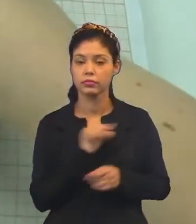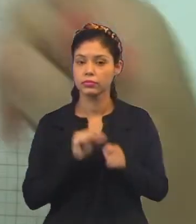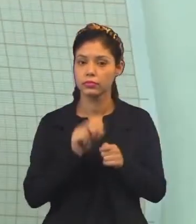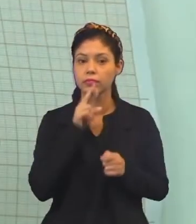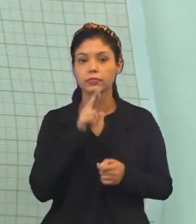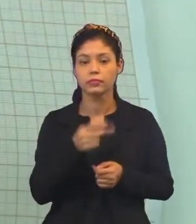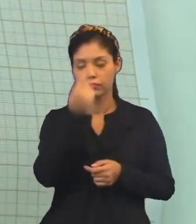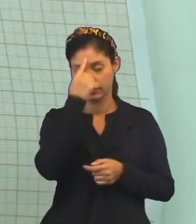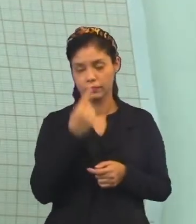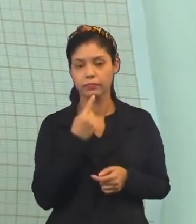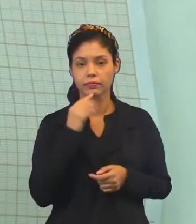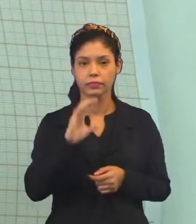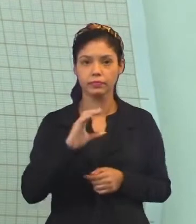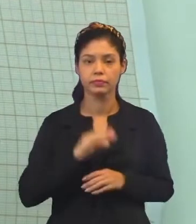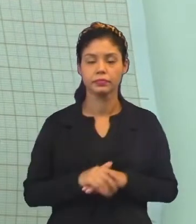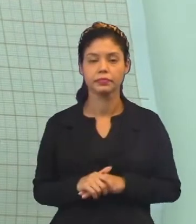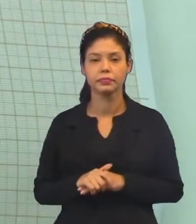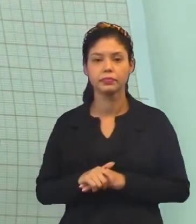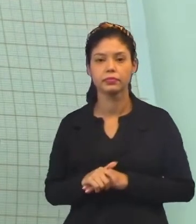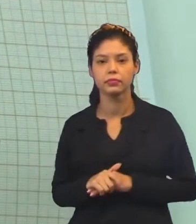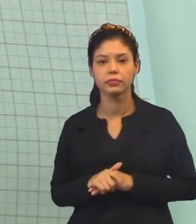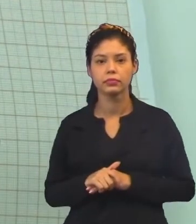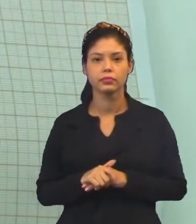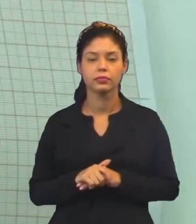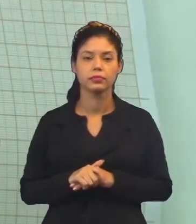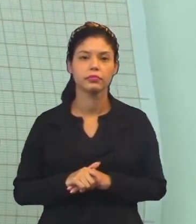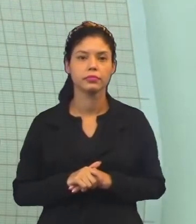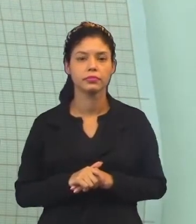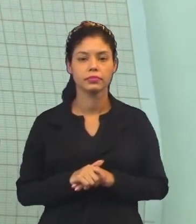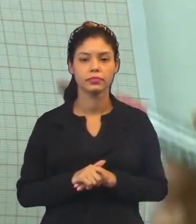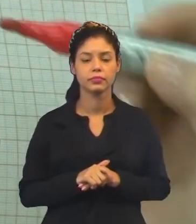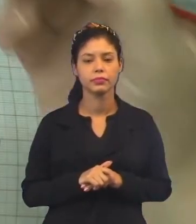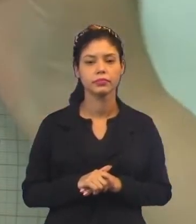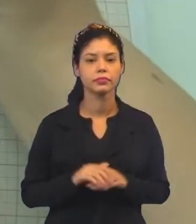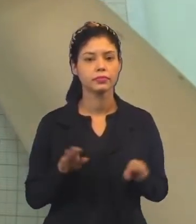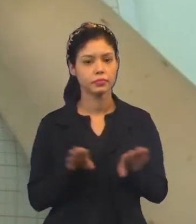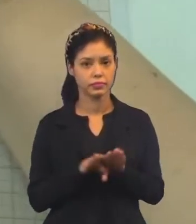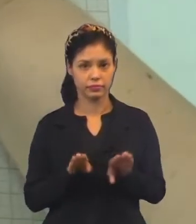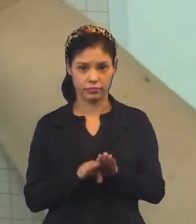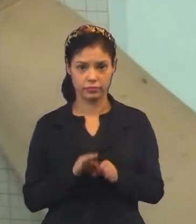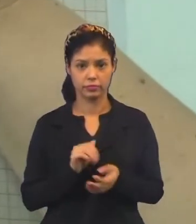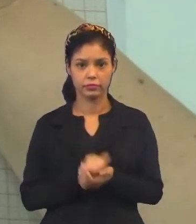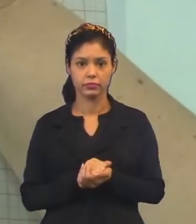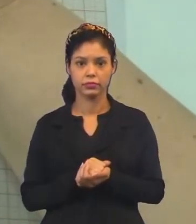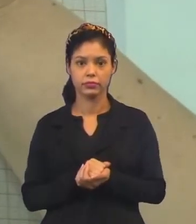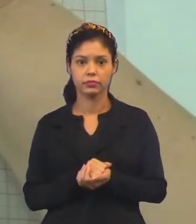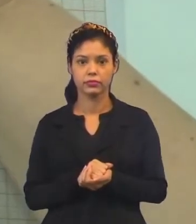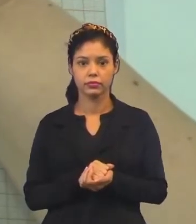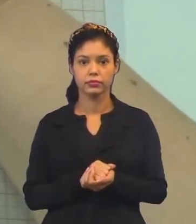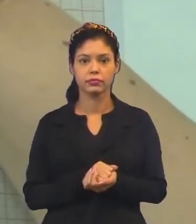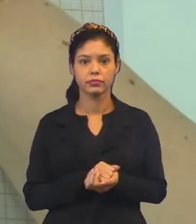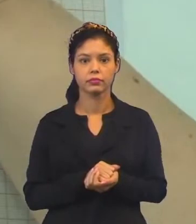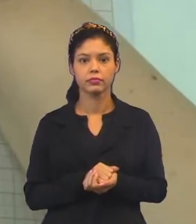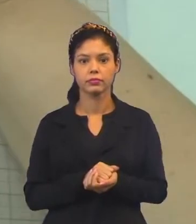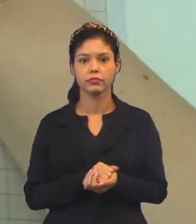o cálculo da figura C. Vamos lá na figura C, também aqui o contorno, olha só.